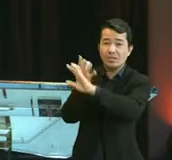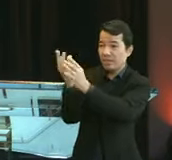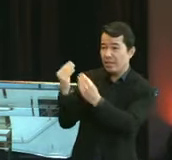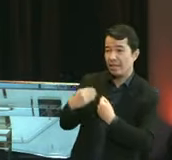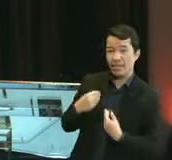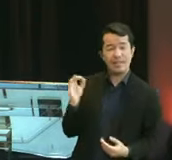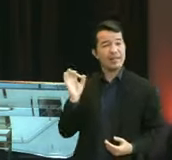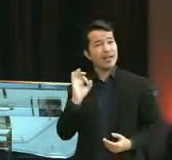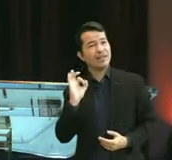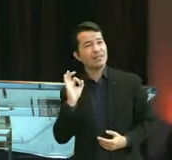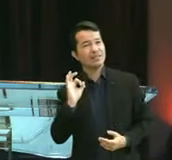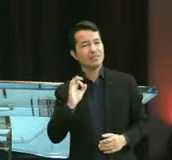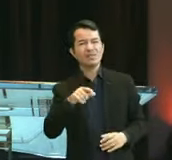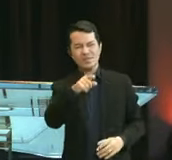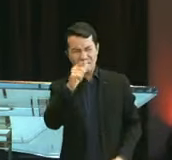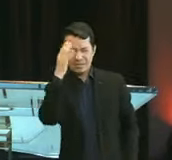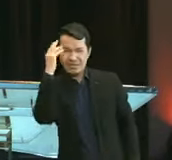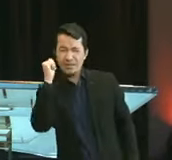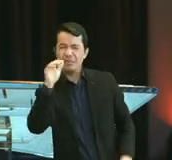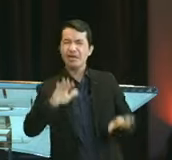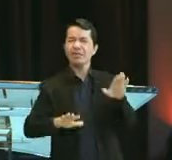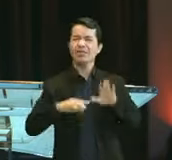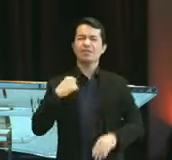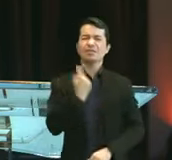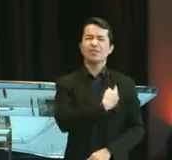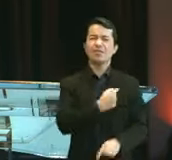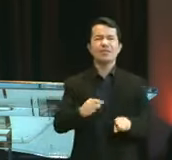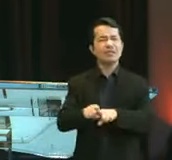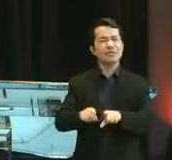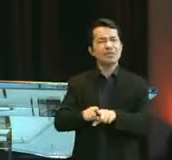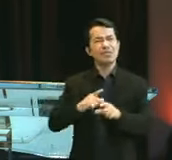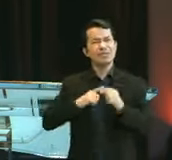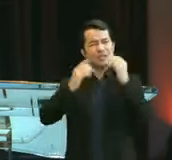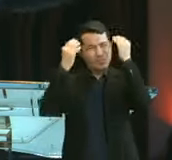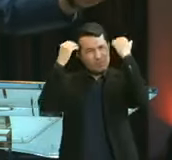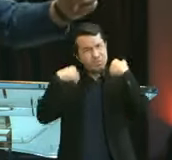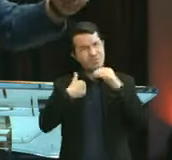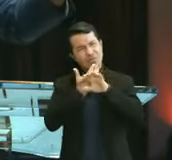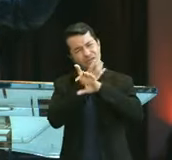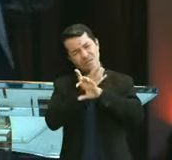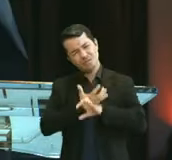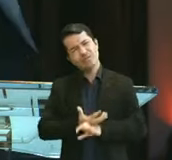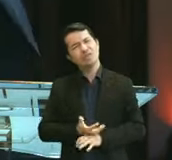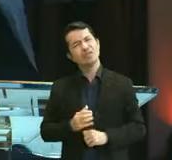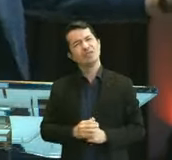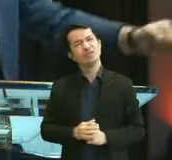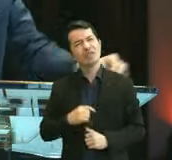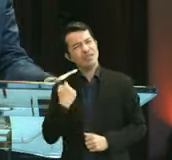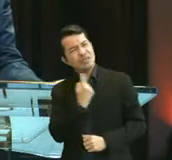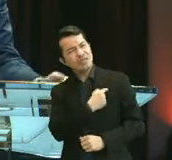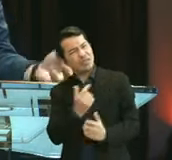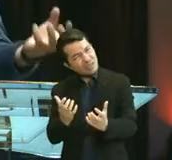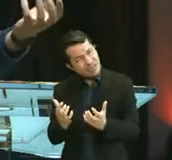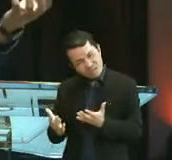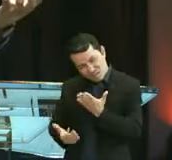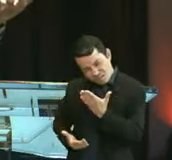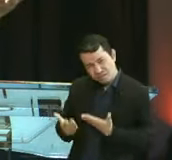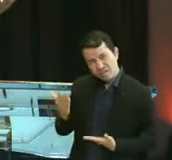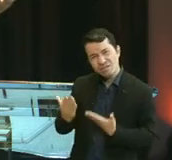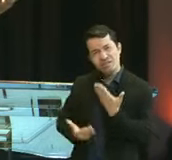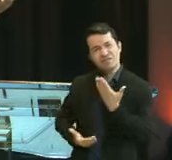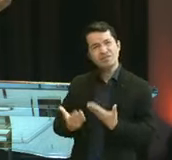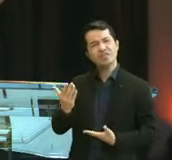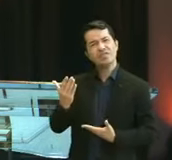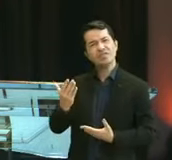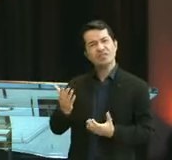vazios. Queremos servir, queremos cuidar, queremos auxiliar, queremos ministrar, mas